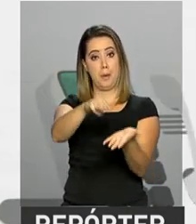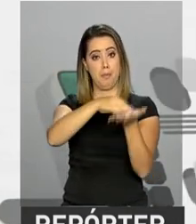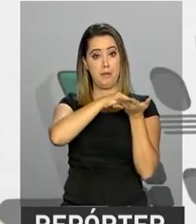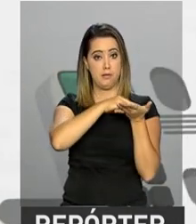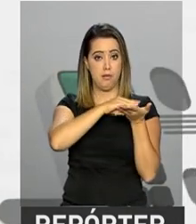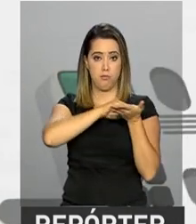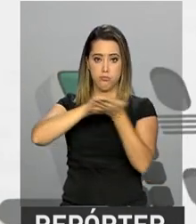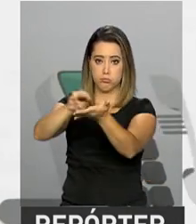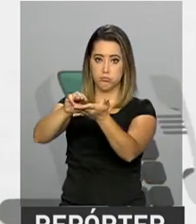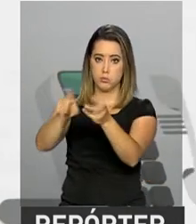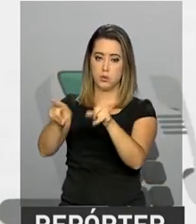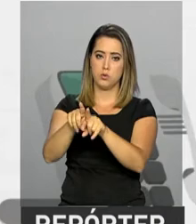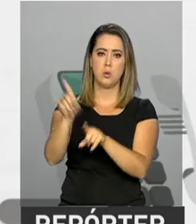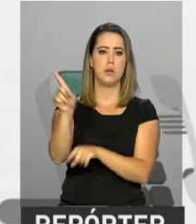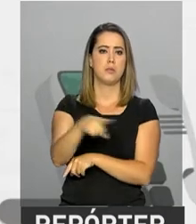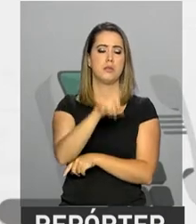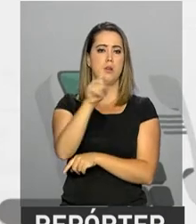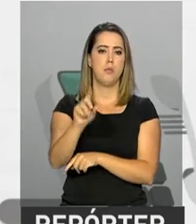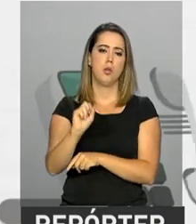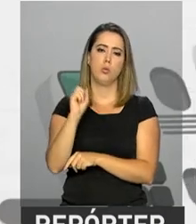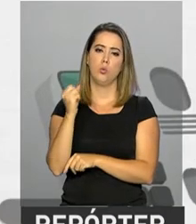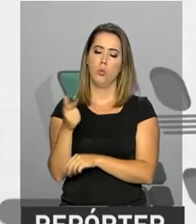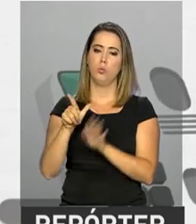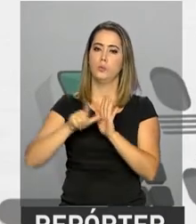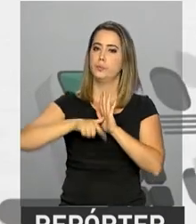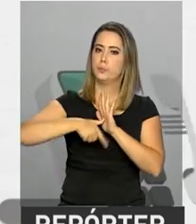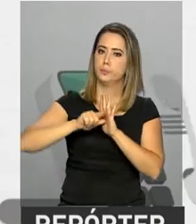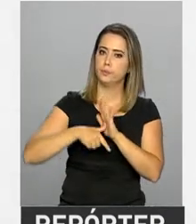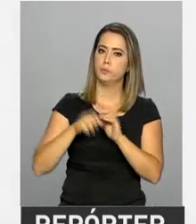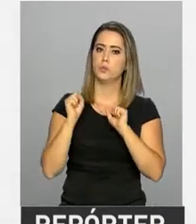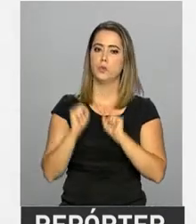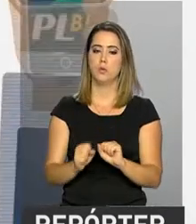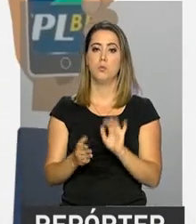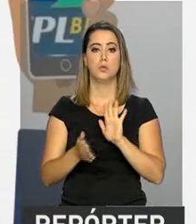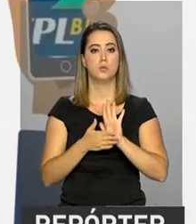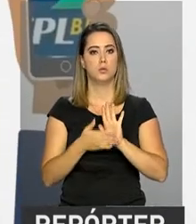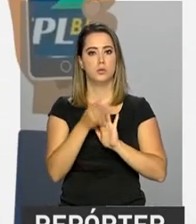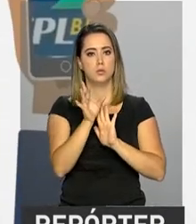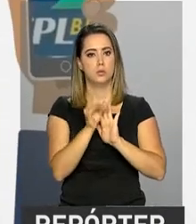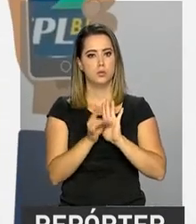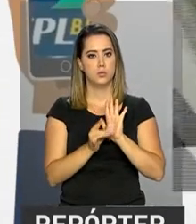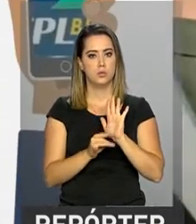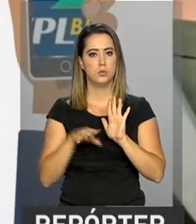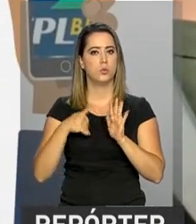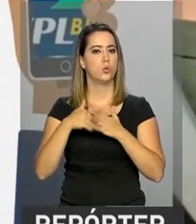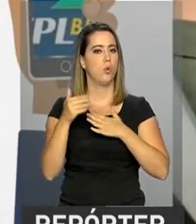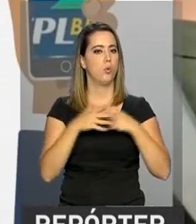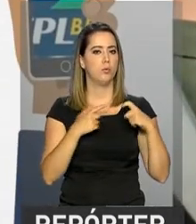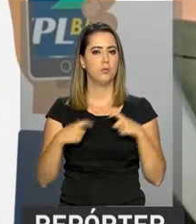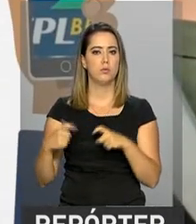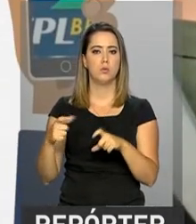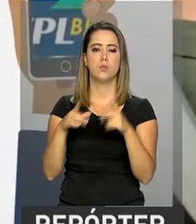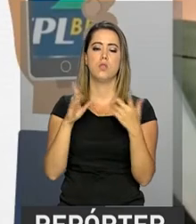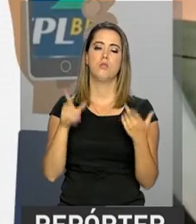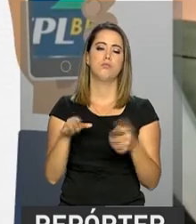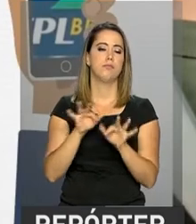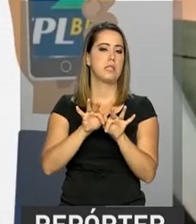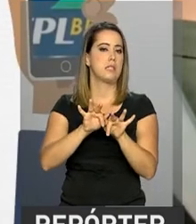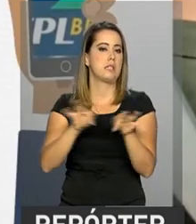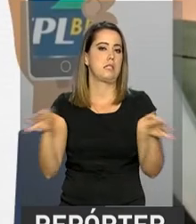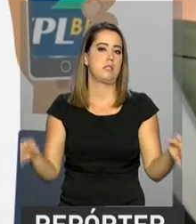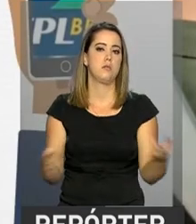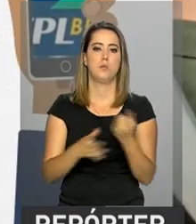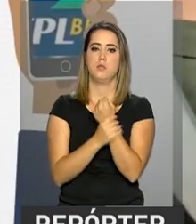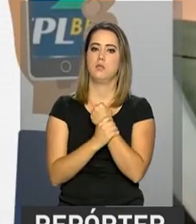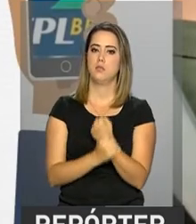atualização relacionadas a cancelamento e atraso. A ferramenta permite apresentar um plano de voo de qualquer lugar, de maneira prática e